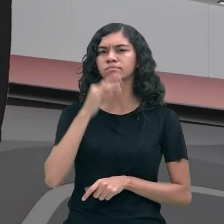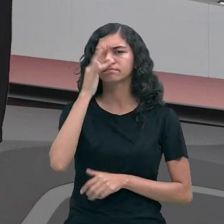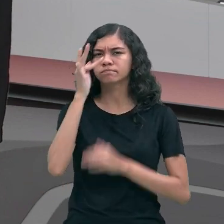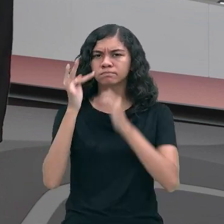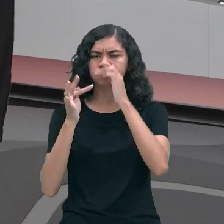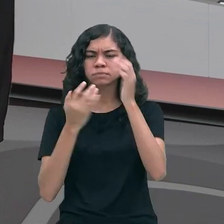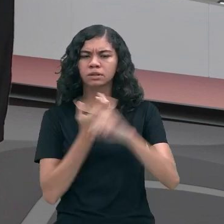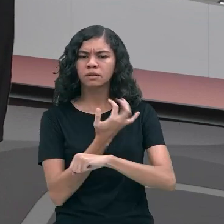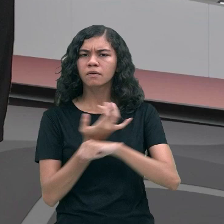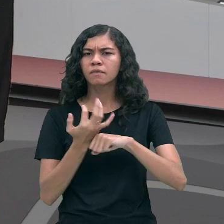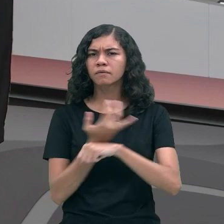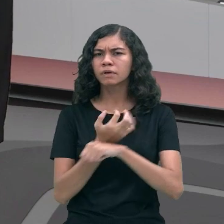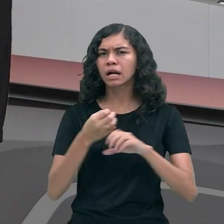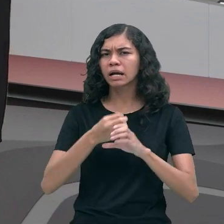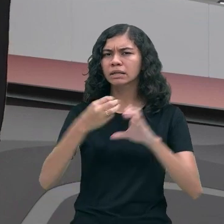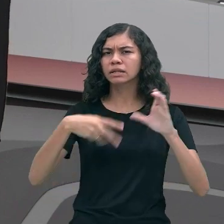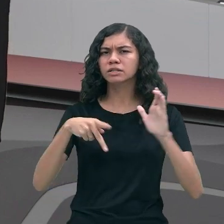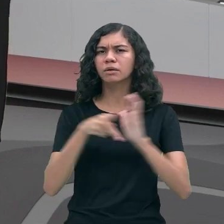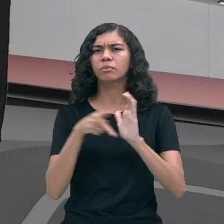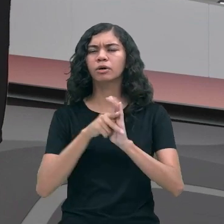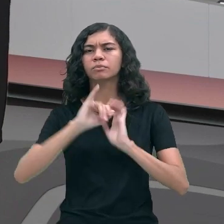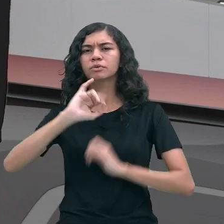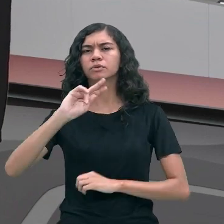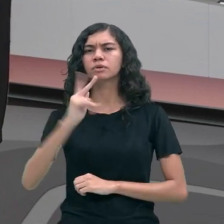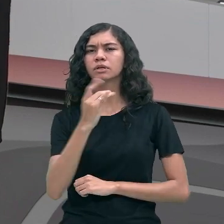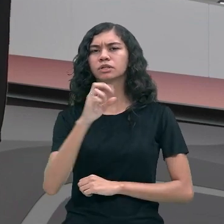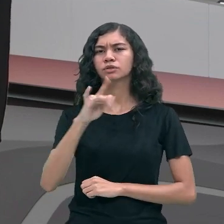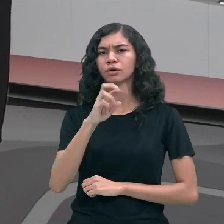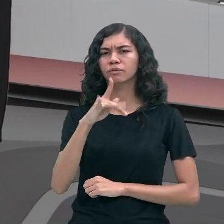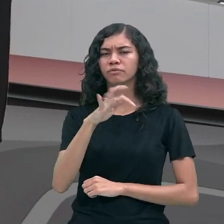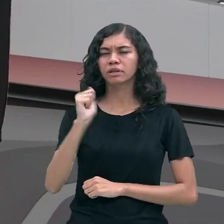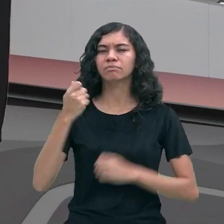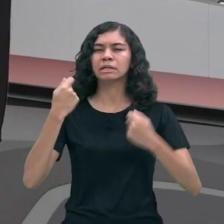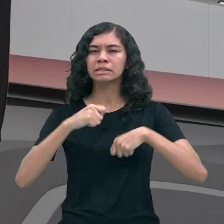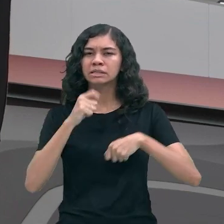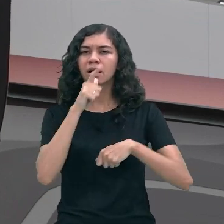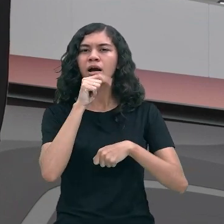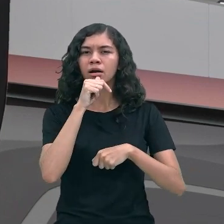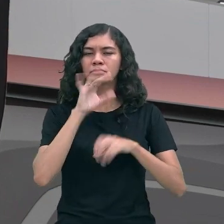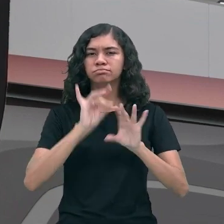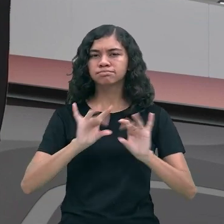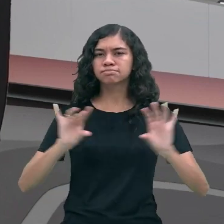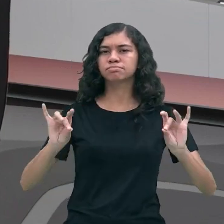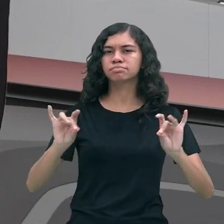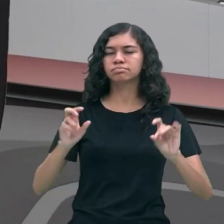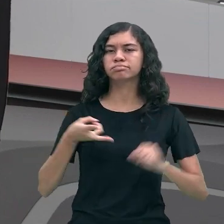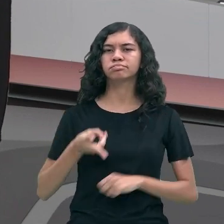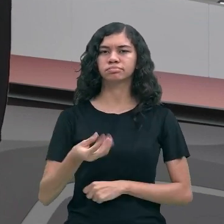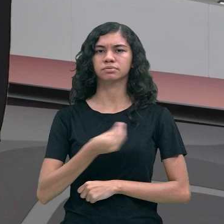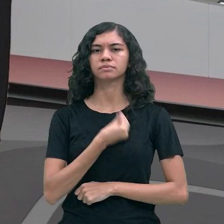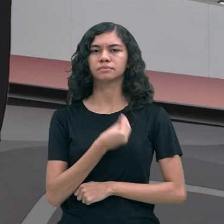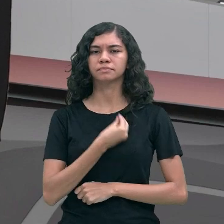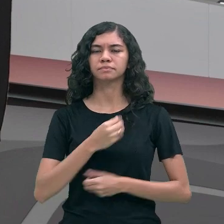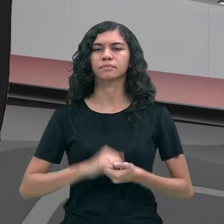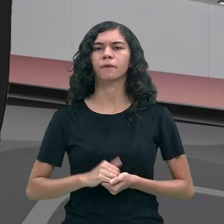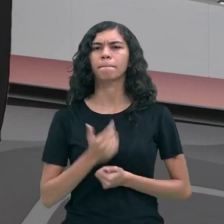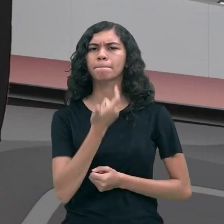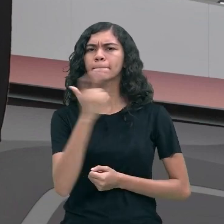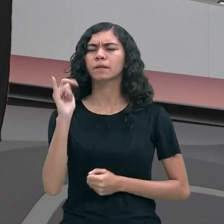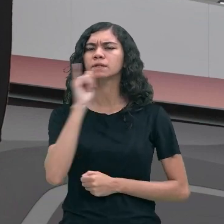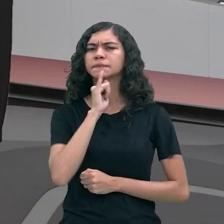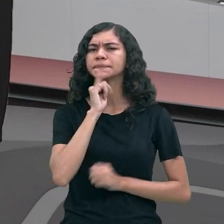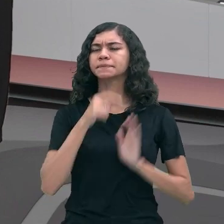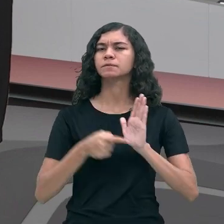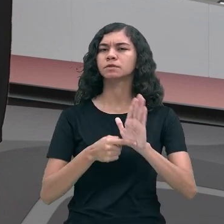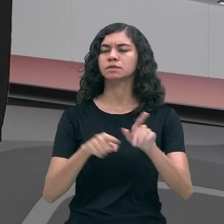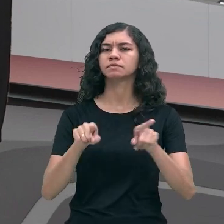realmente hidrófila, vão necessitar de muita água para sobreviver. Dentro desses outros exemplos que a gente pode citar